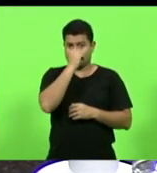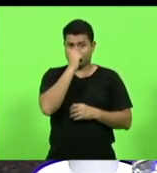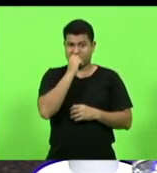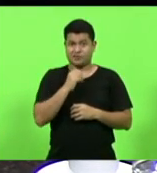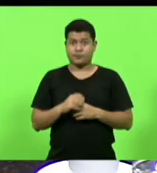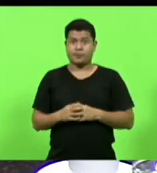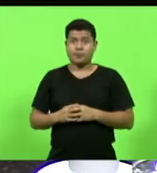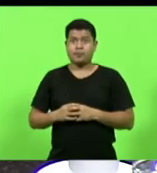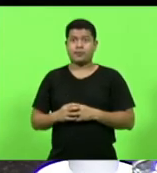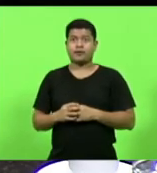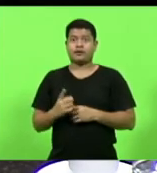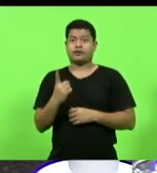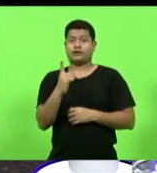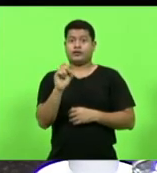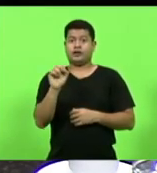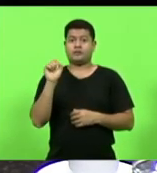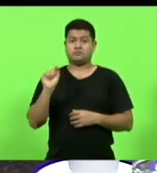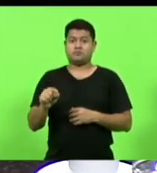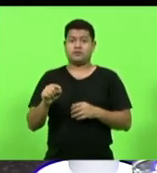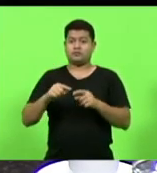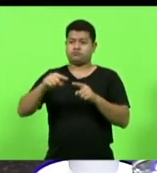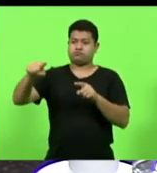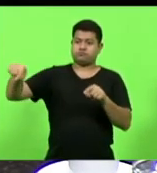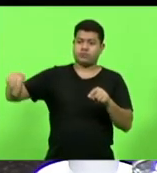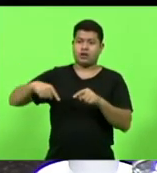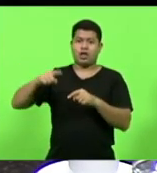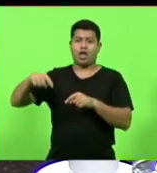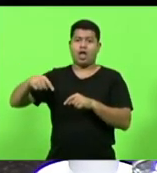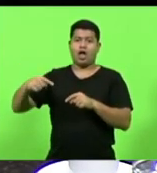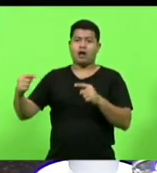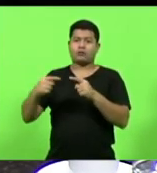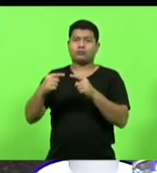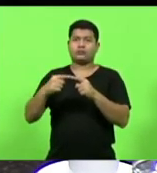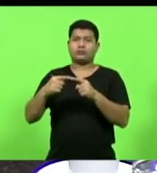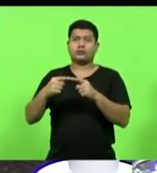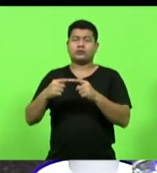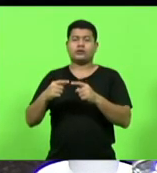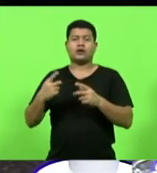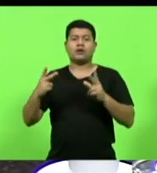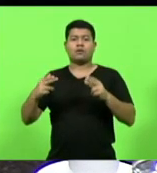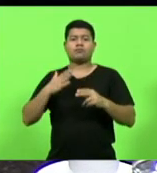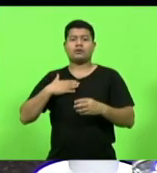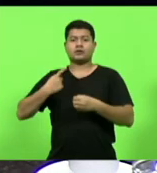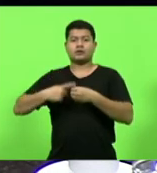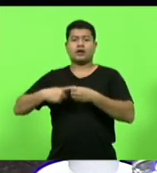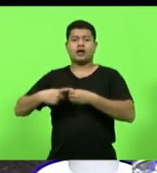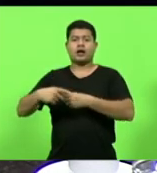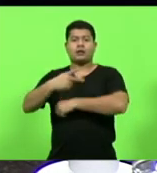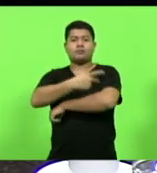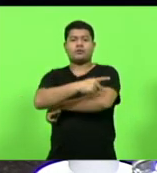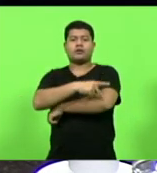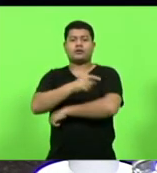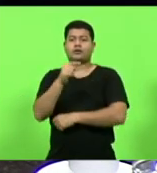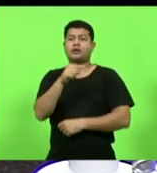E 10 mil metros quadrados é o Parque Ramiro Hiddinger, lá na minha cidade. Então,